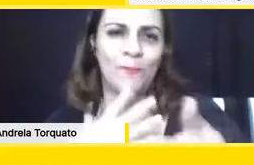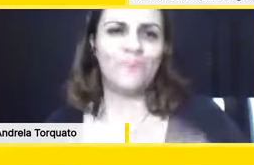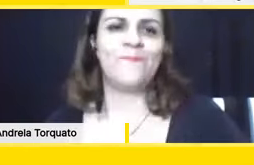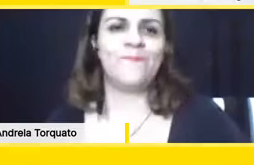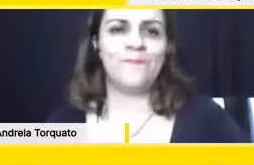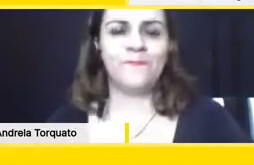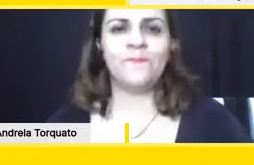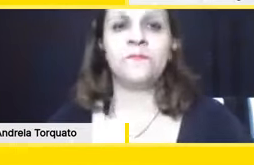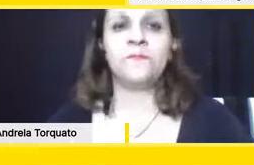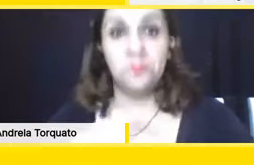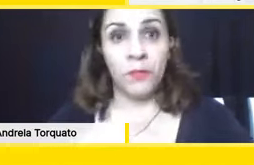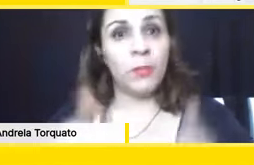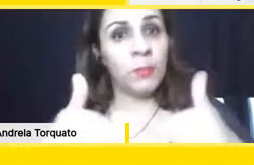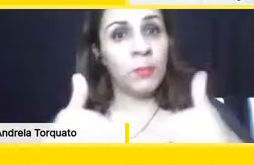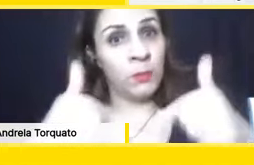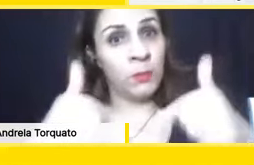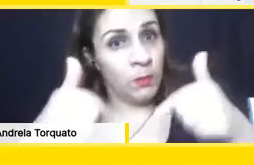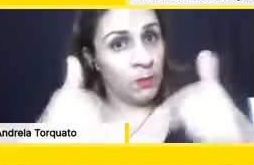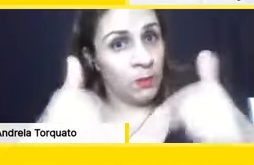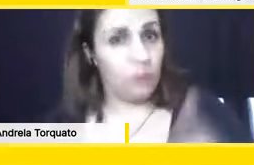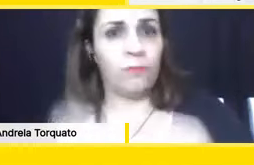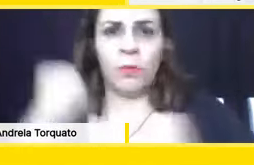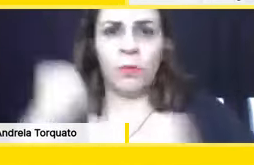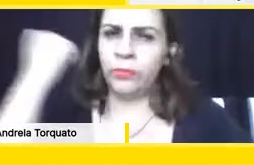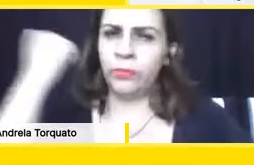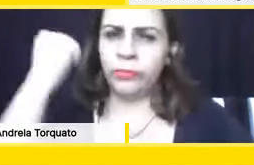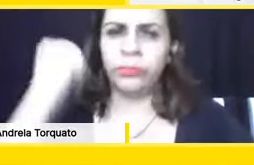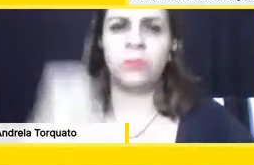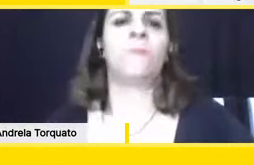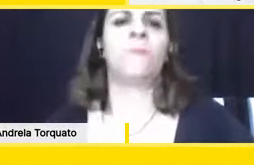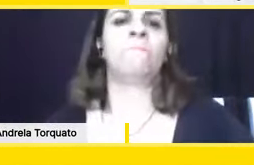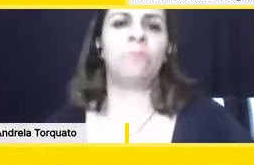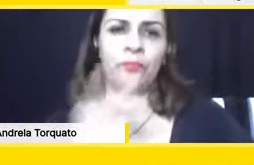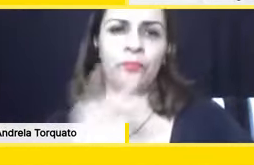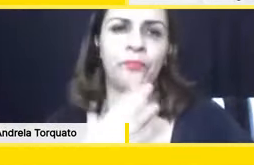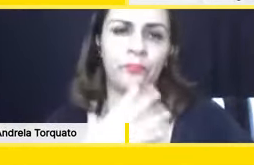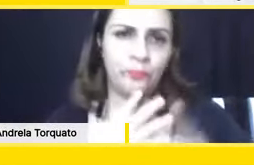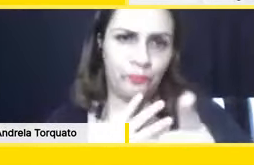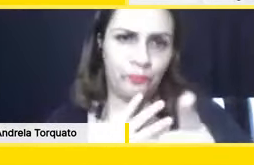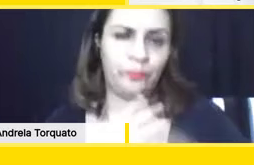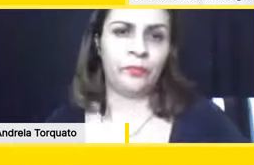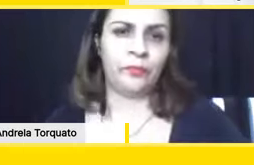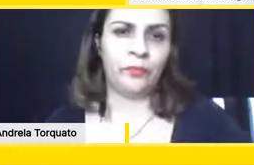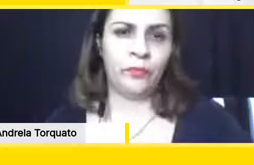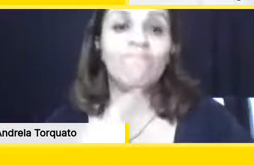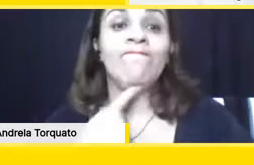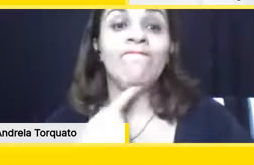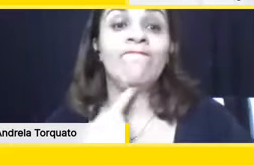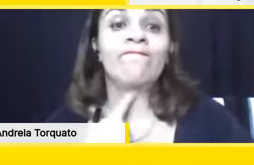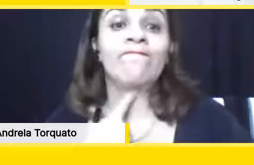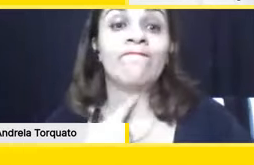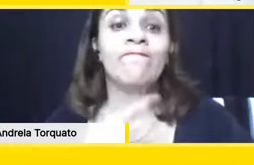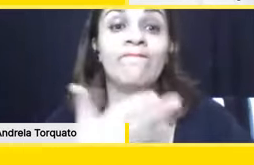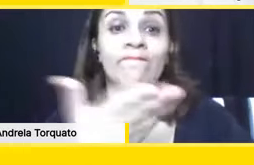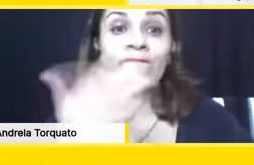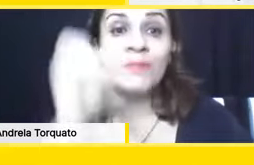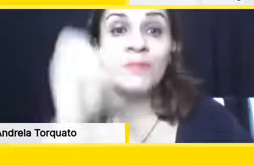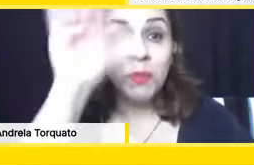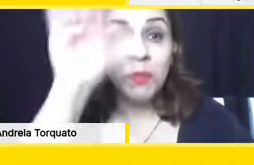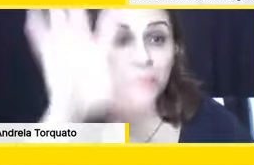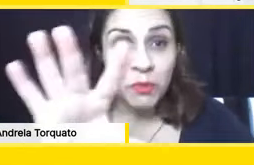Você é um lutador, você é um guerreiro, certo? E quero desejar a você que Deus possa te abençoar